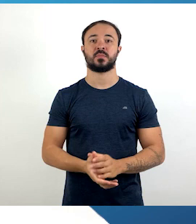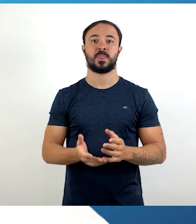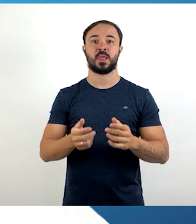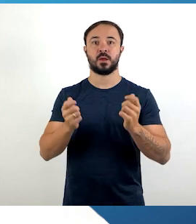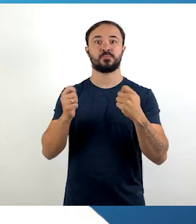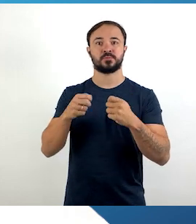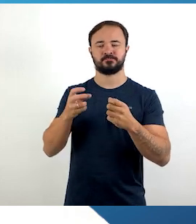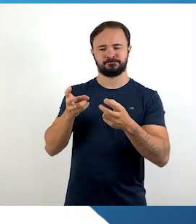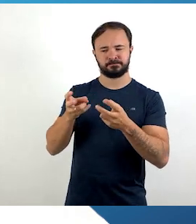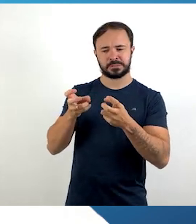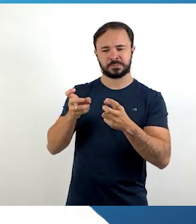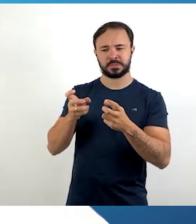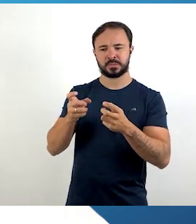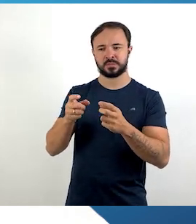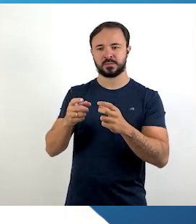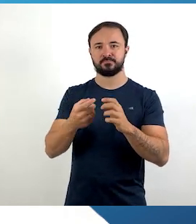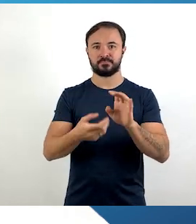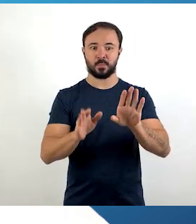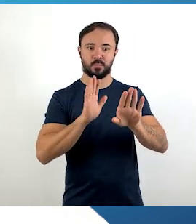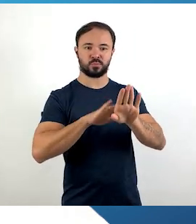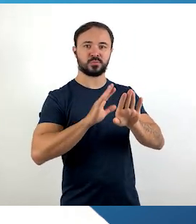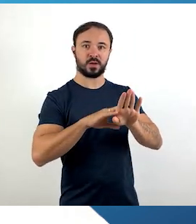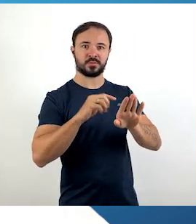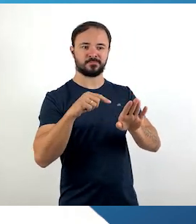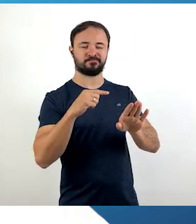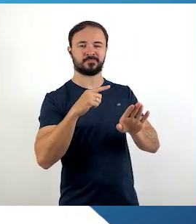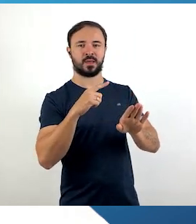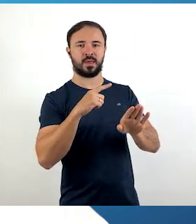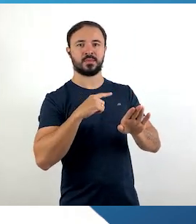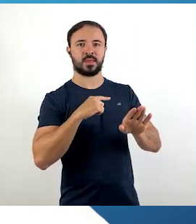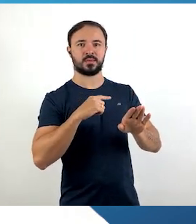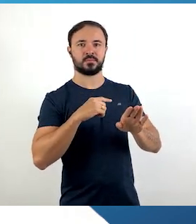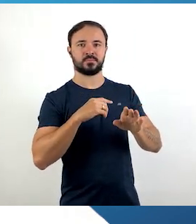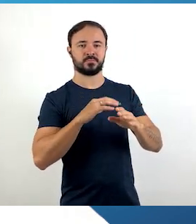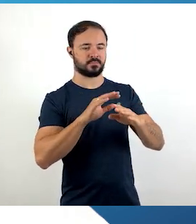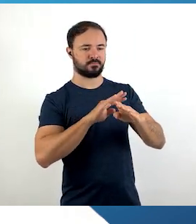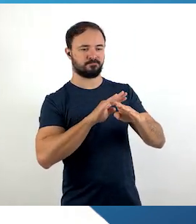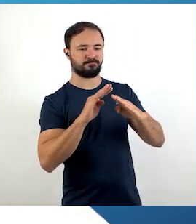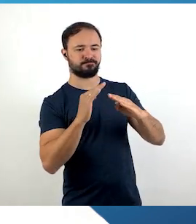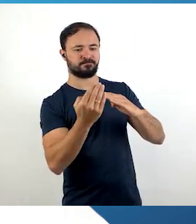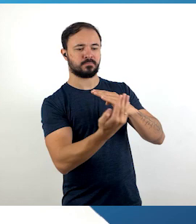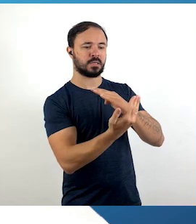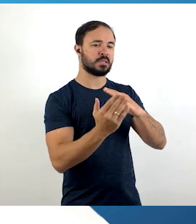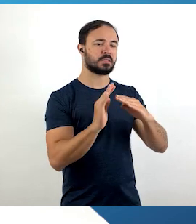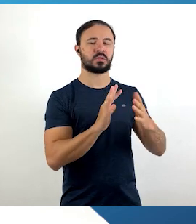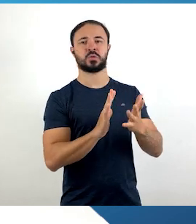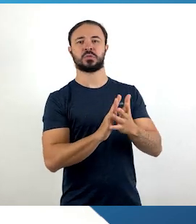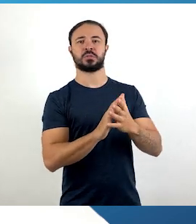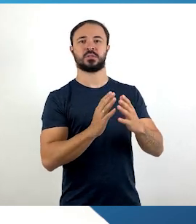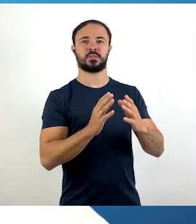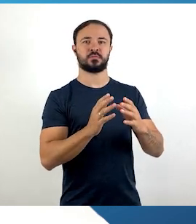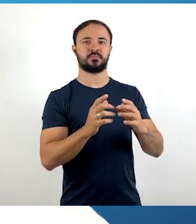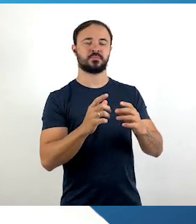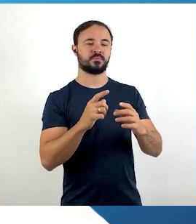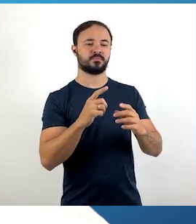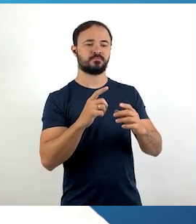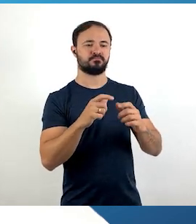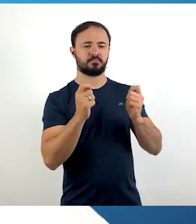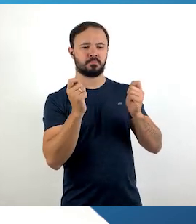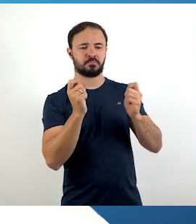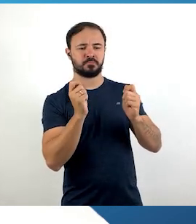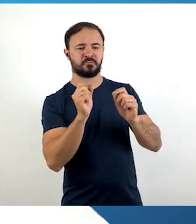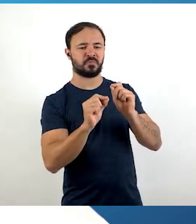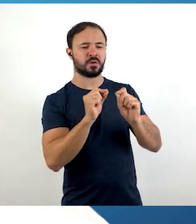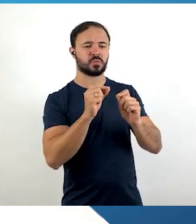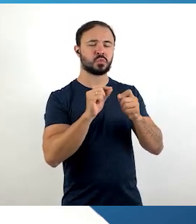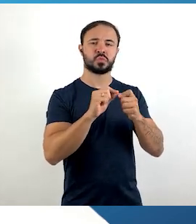Podemos ver aqui na parte de trás que as barras de 3 espaços elas vão servir justamente